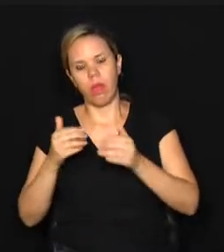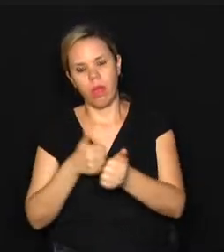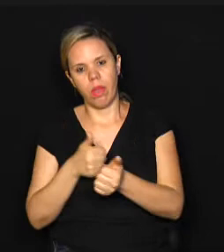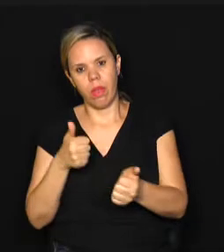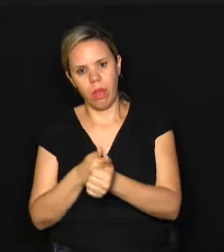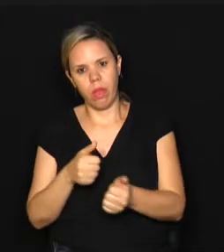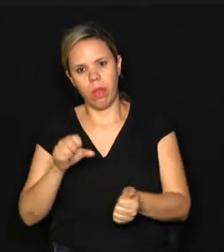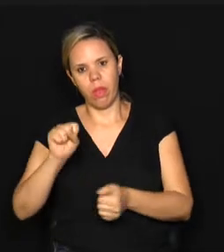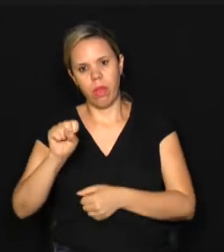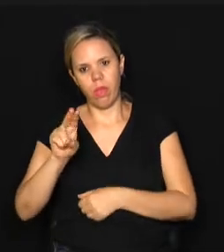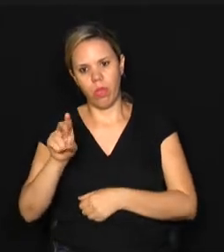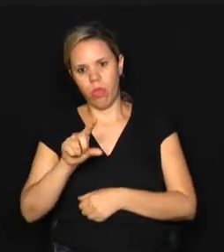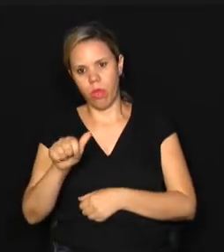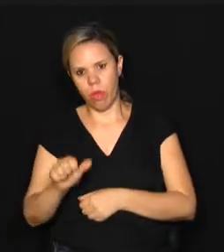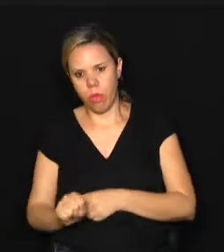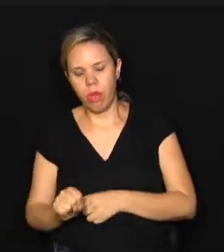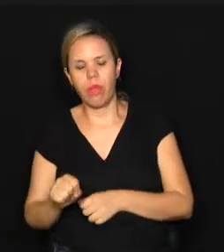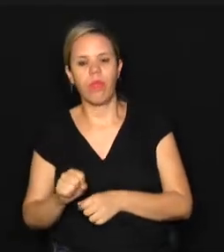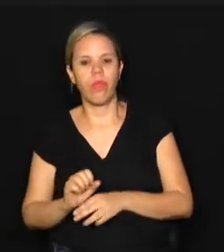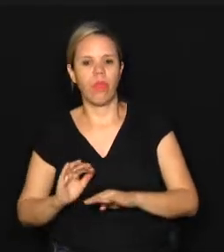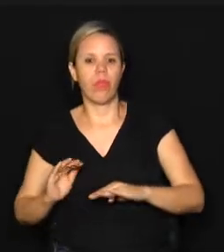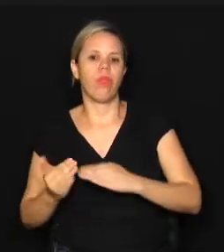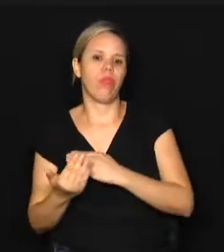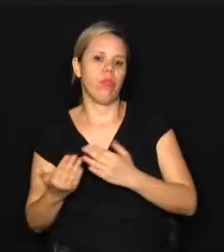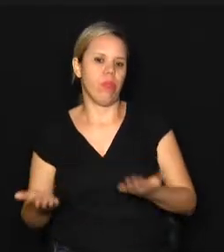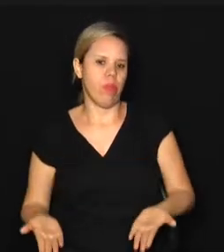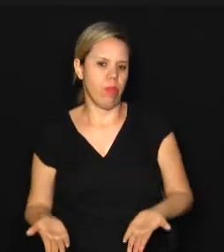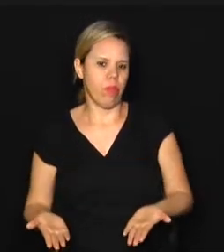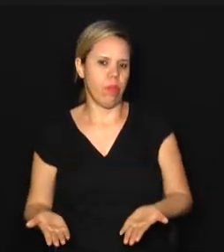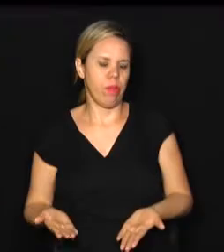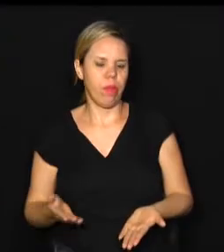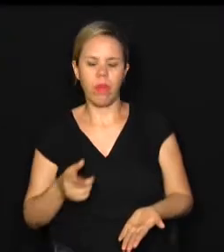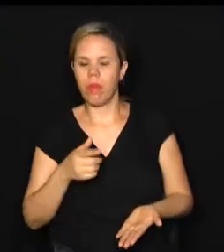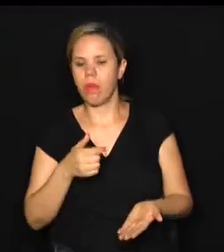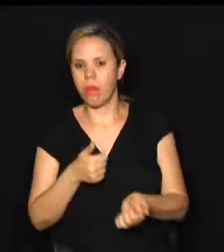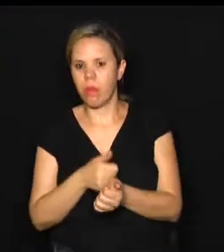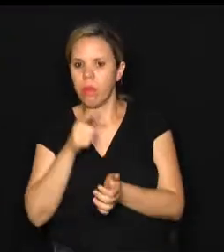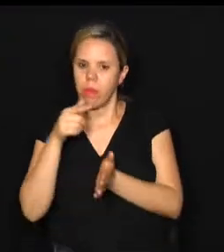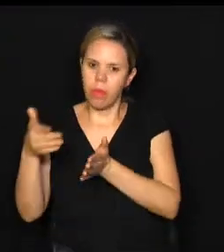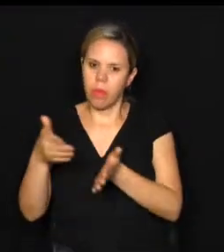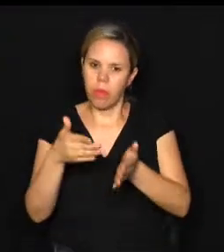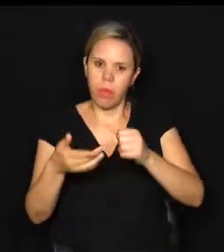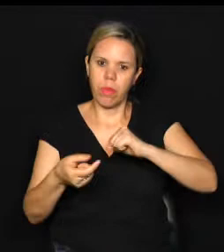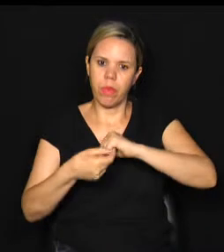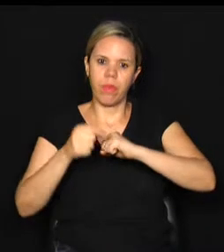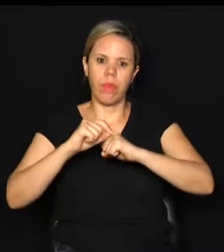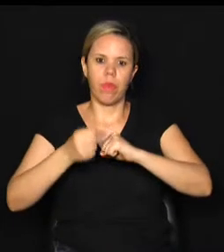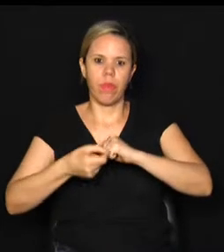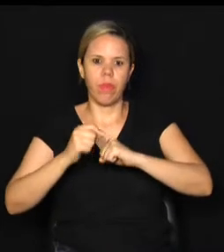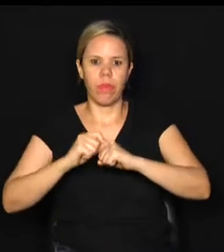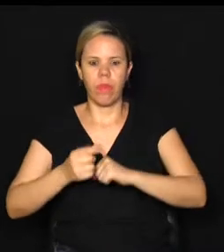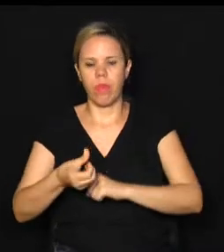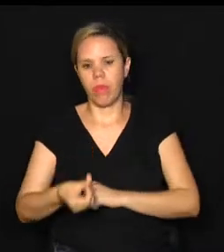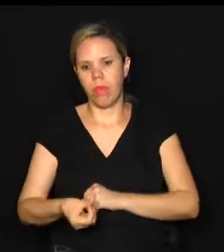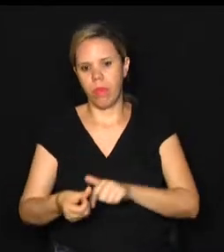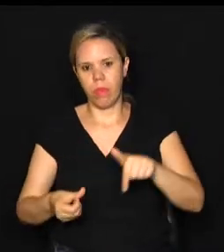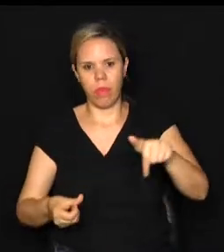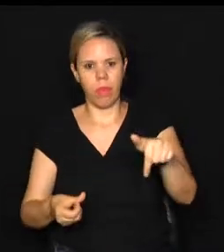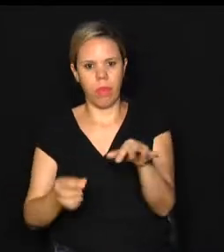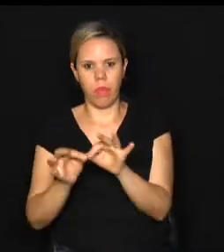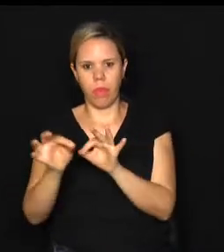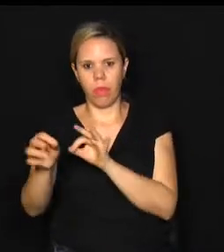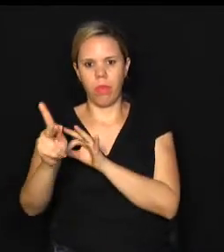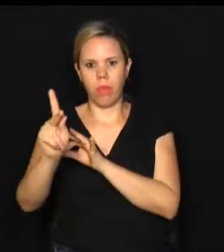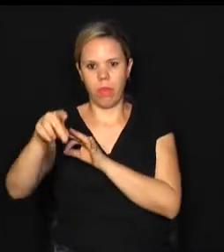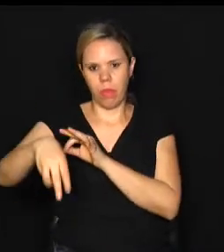de Sousas, né? Às margens do Rio Atibaia. Eu estou aqui a uns 6, 7 quilômetros de